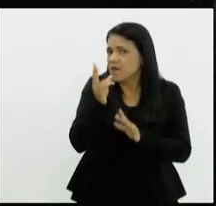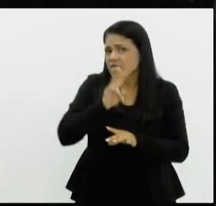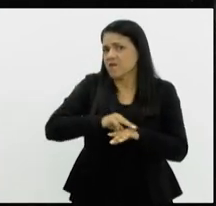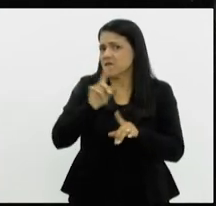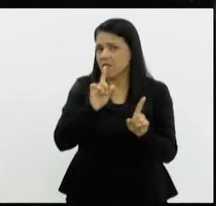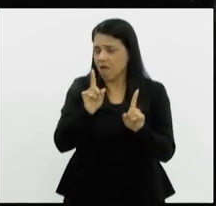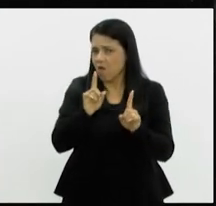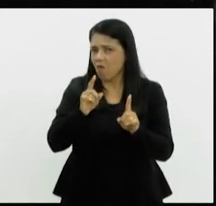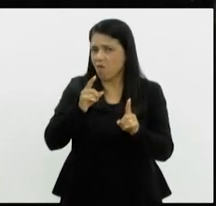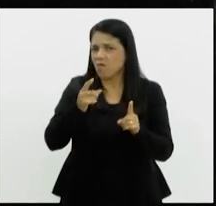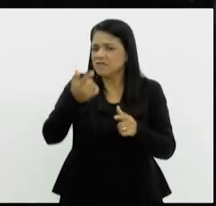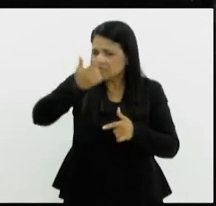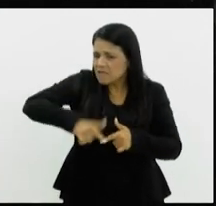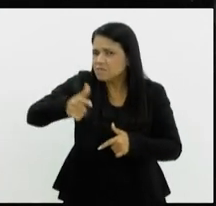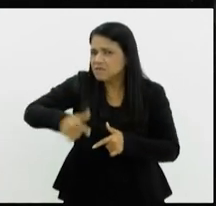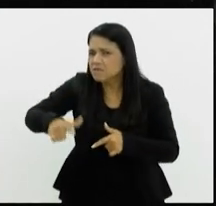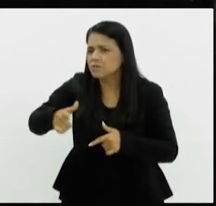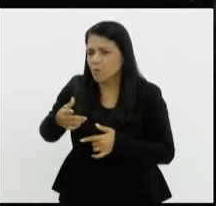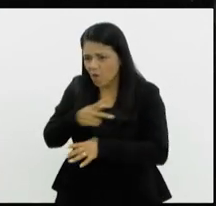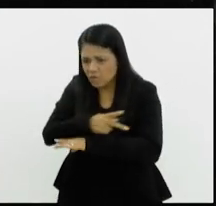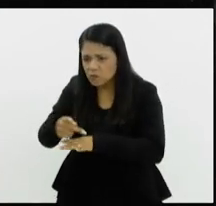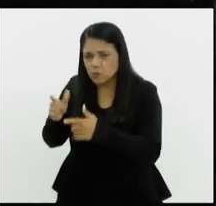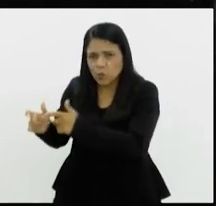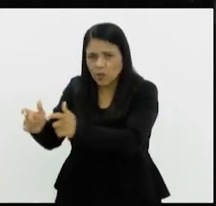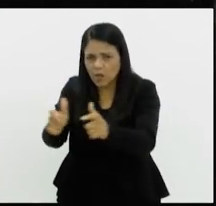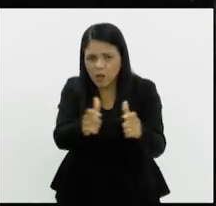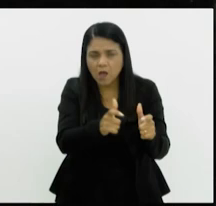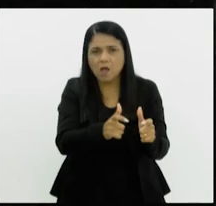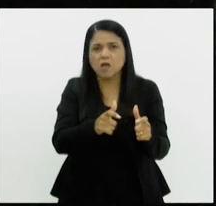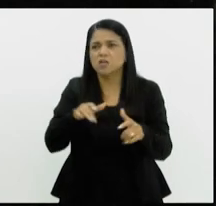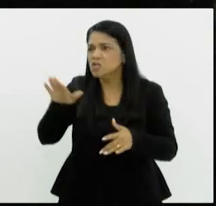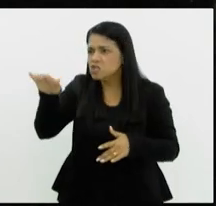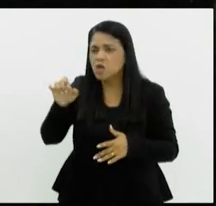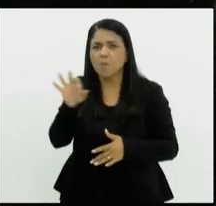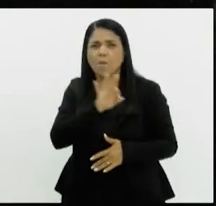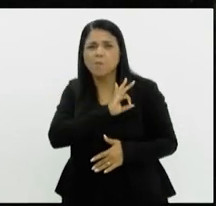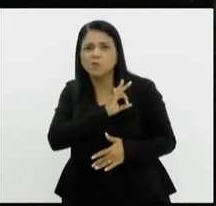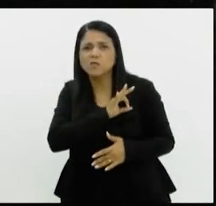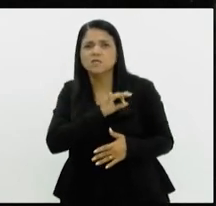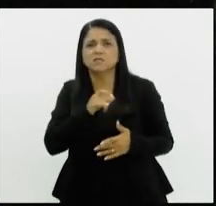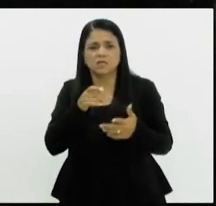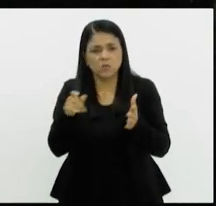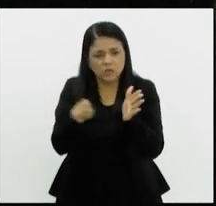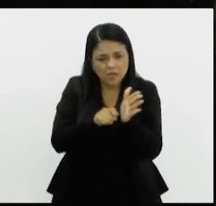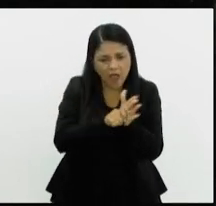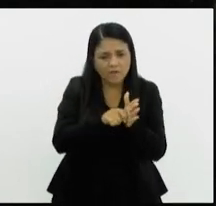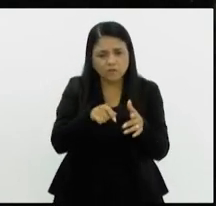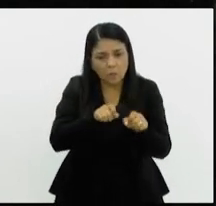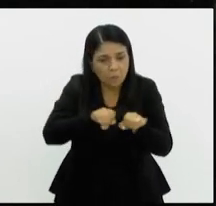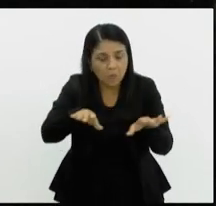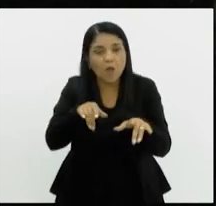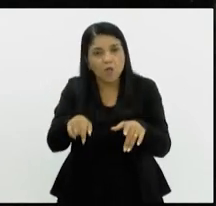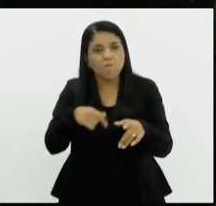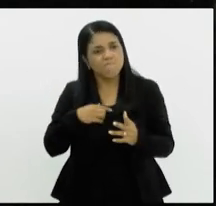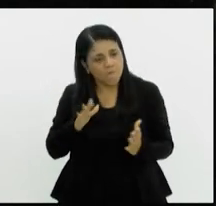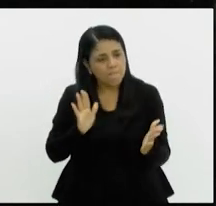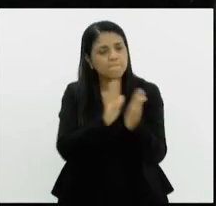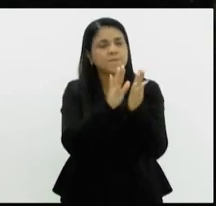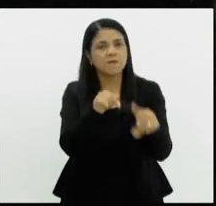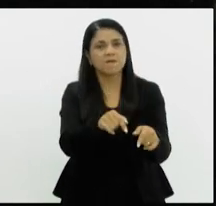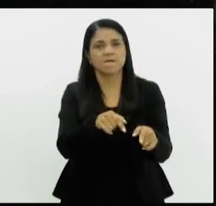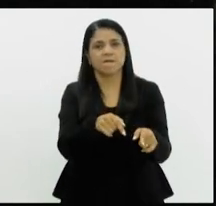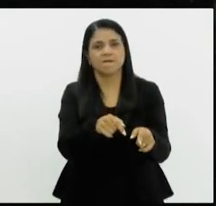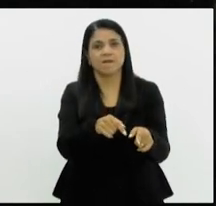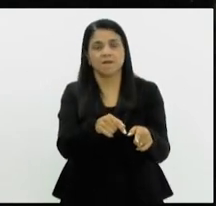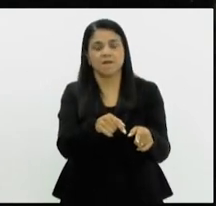isso eu faço isso com constantemente chama a polícia nos lugares que eles querem avançar vou lá e bato e por último